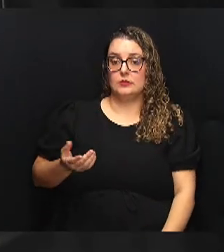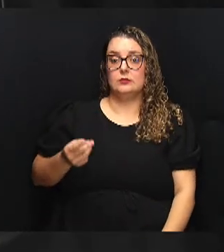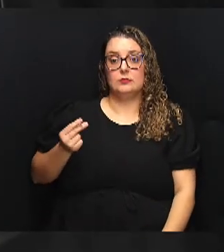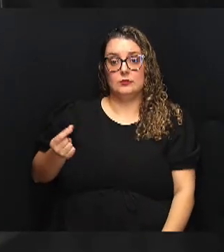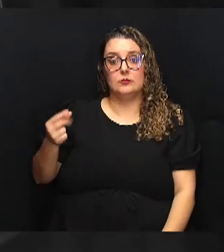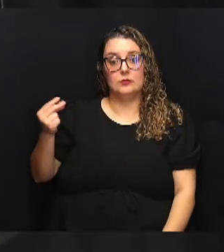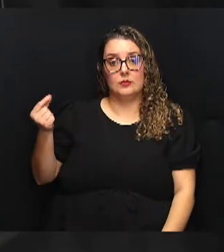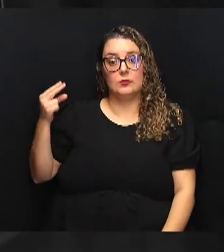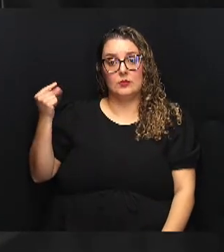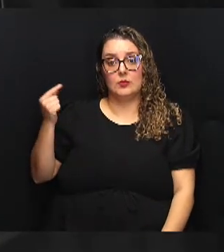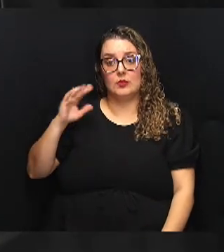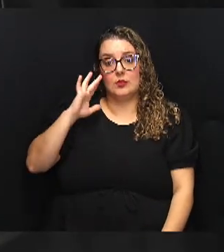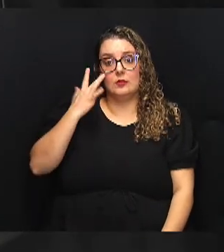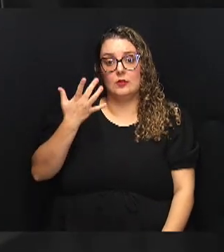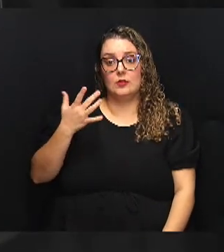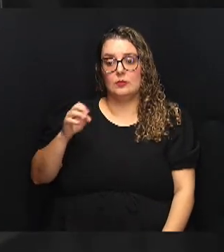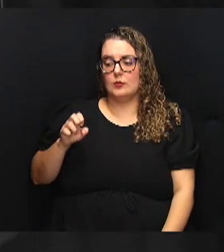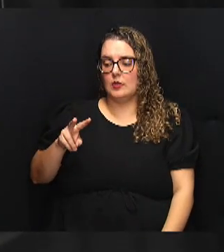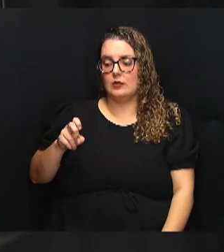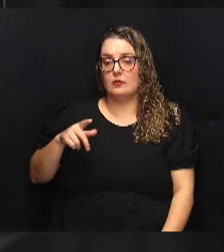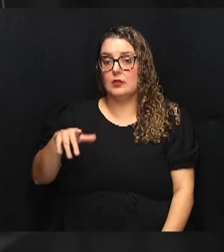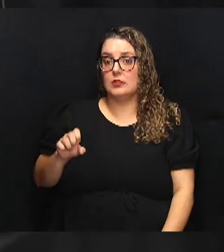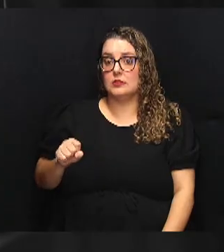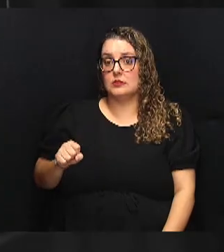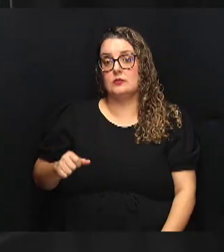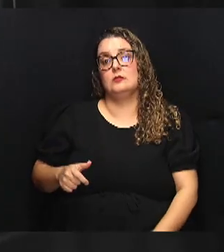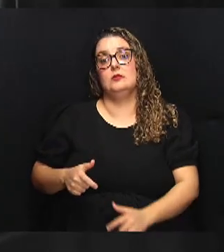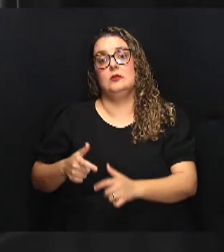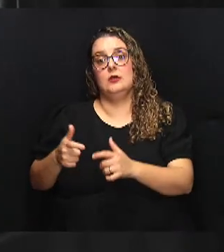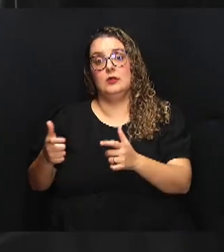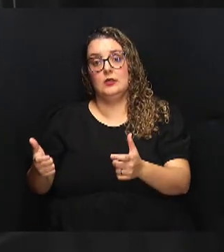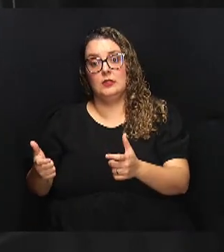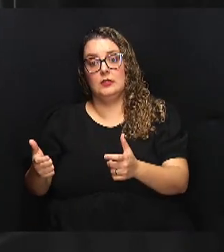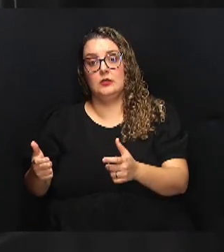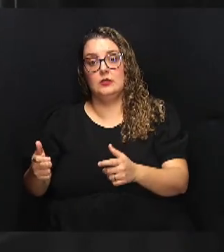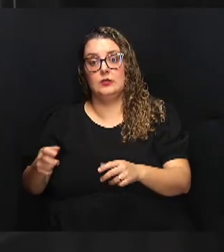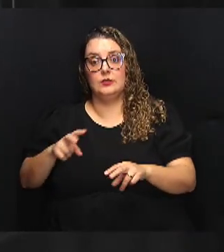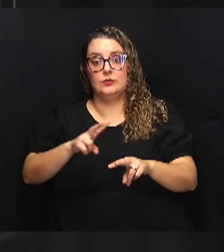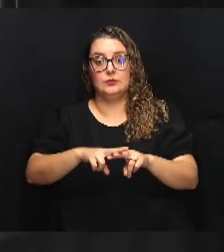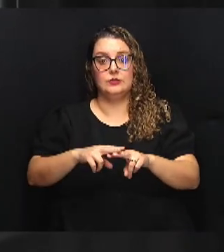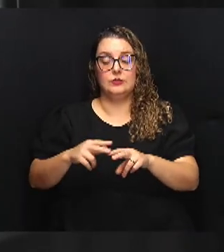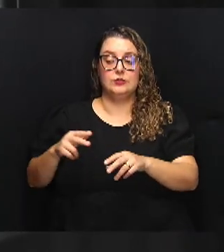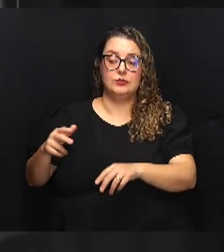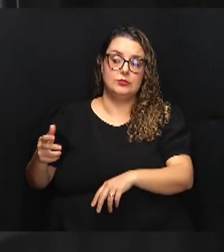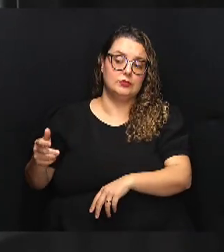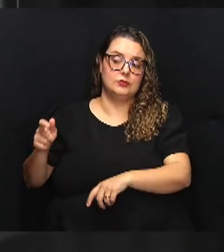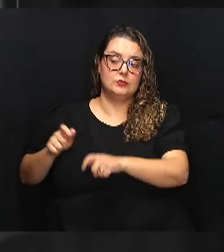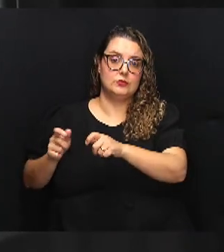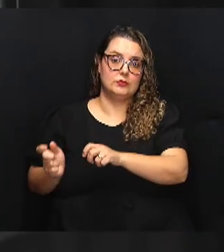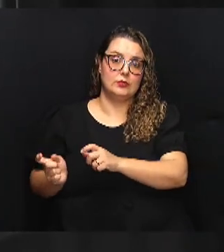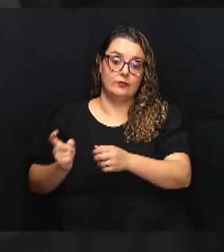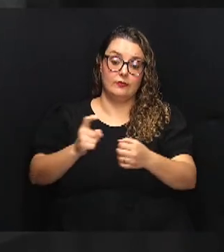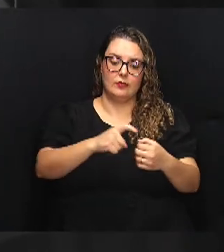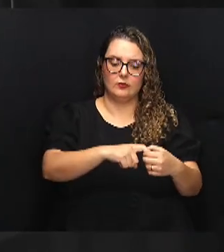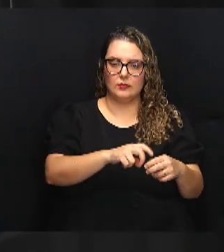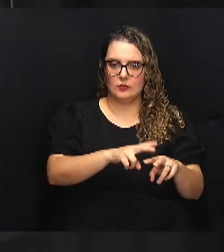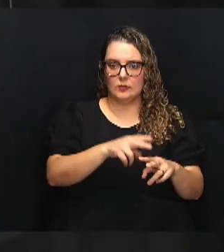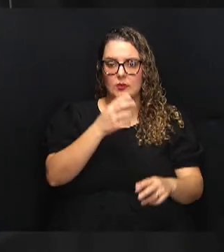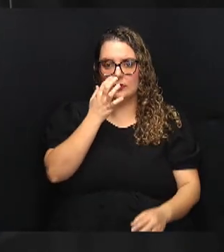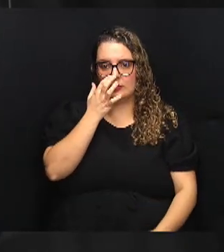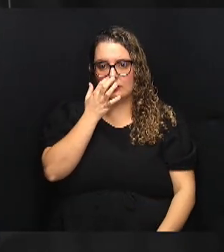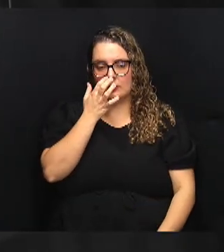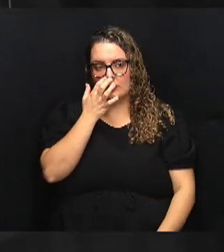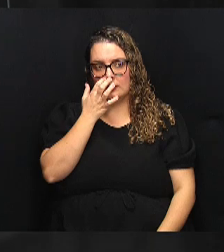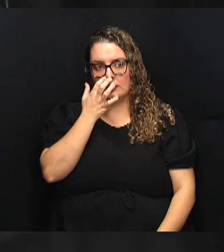tempo. Eu acho que tem uma evasão muito grande quando se tem essas saidinhas. Então, já que não